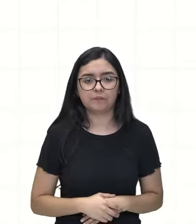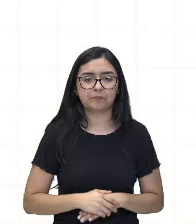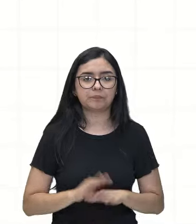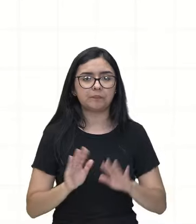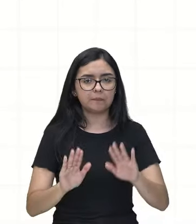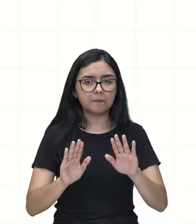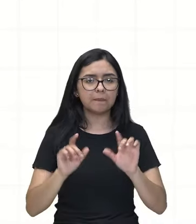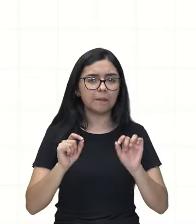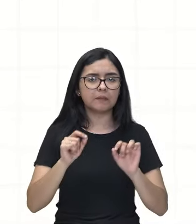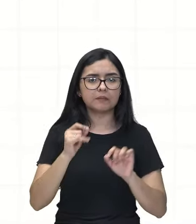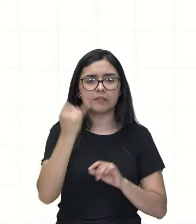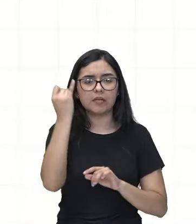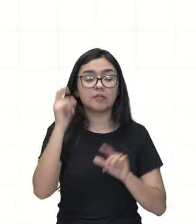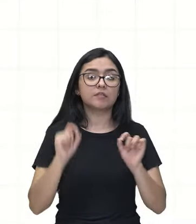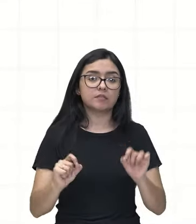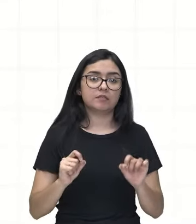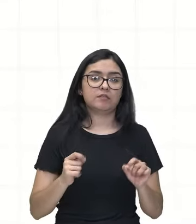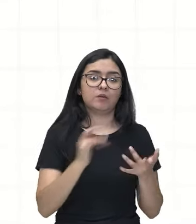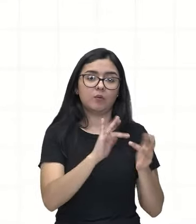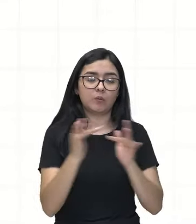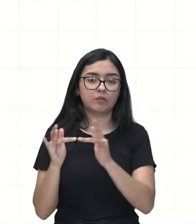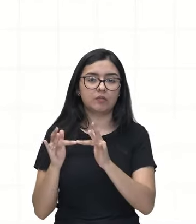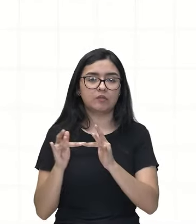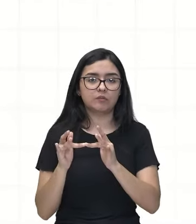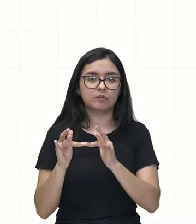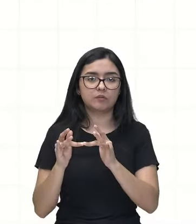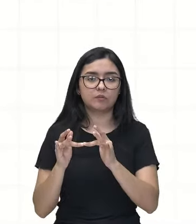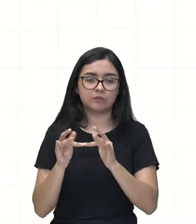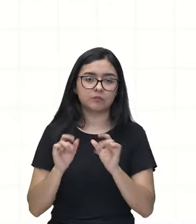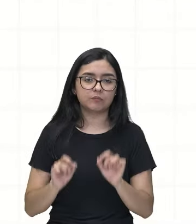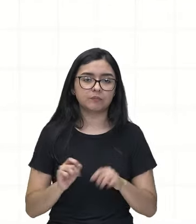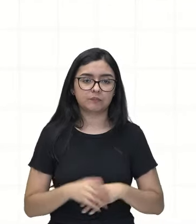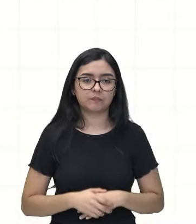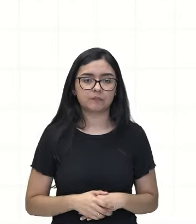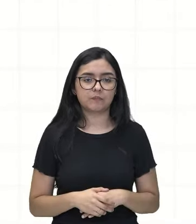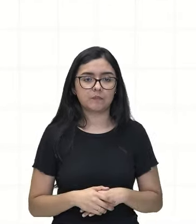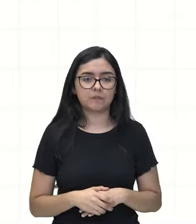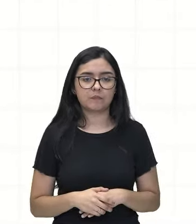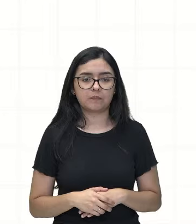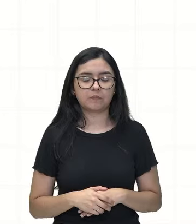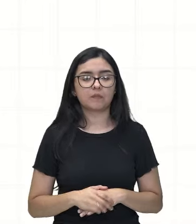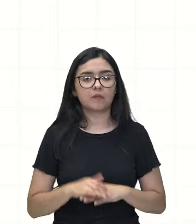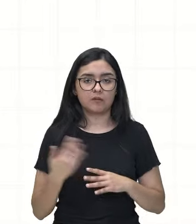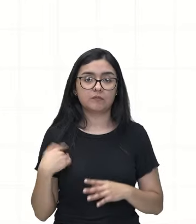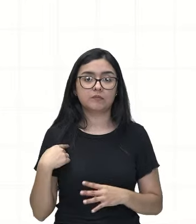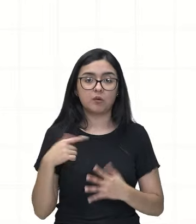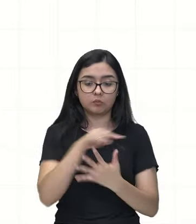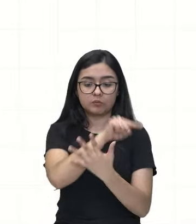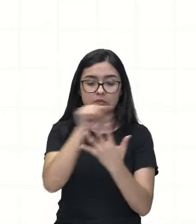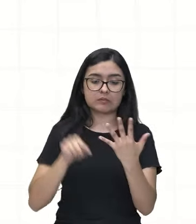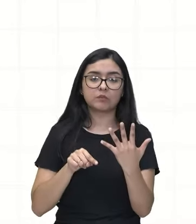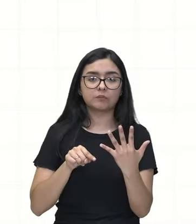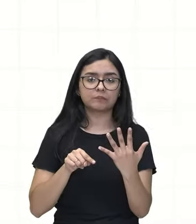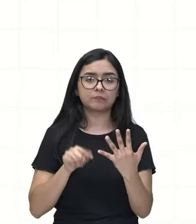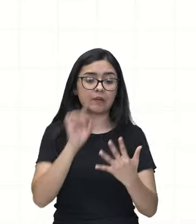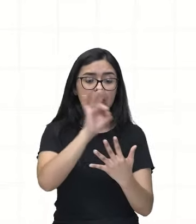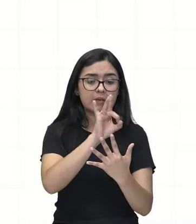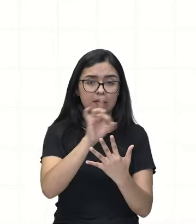ideia dentro desse contexto, na verdade, a ideia é a seguinte, ó: vocês são 5 pessoas e